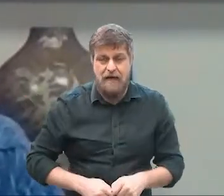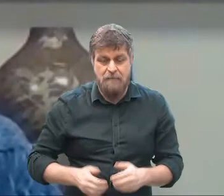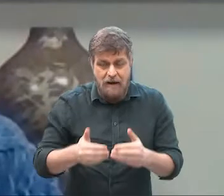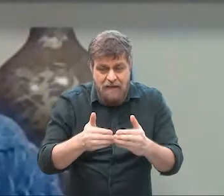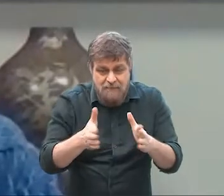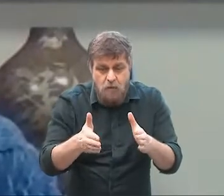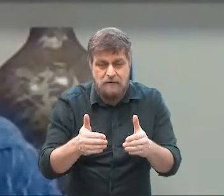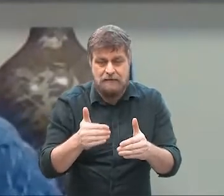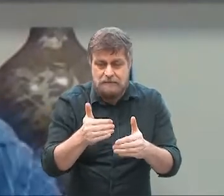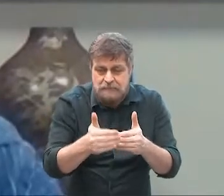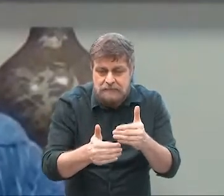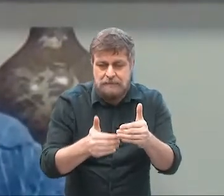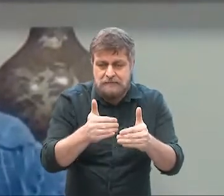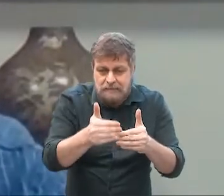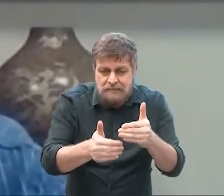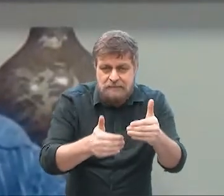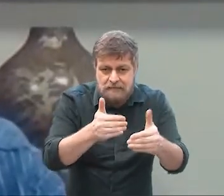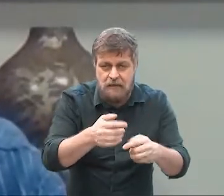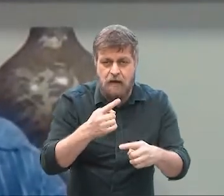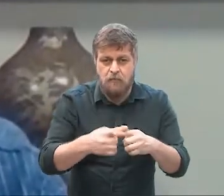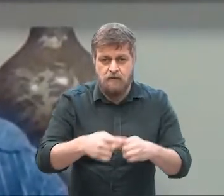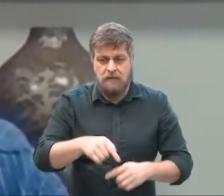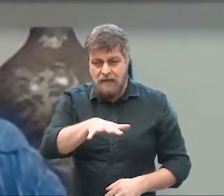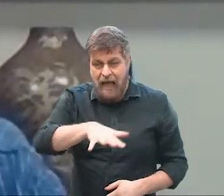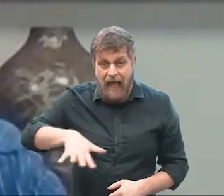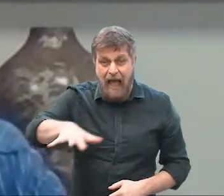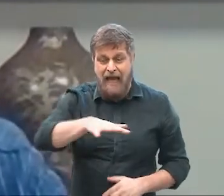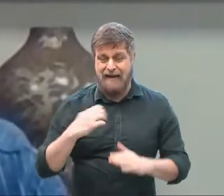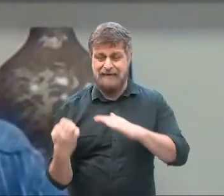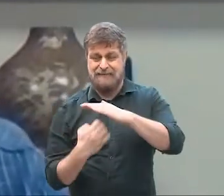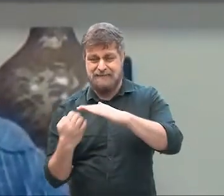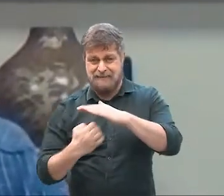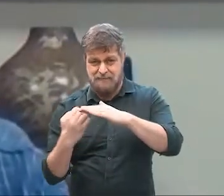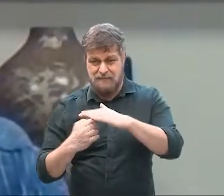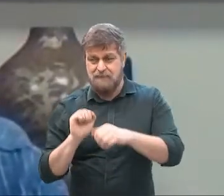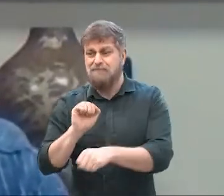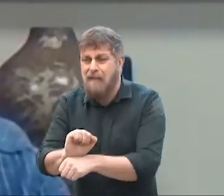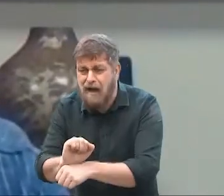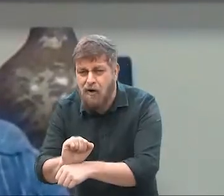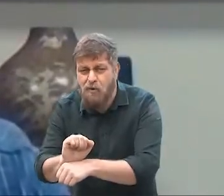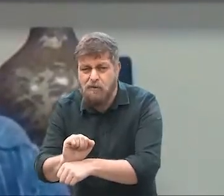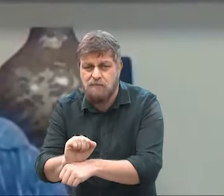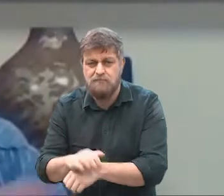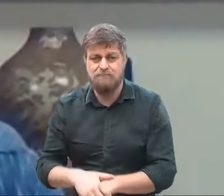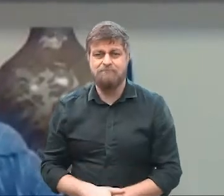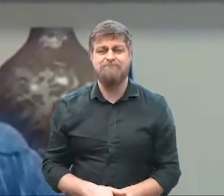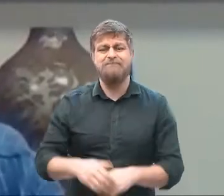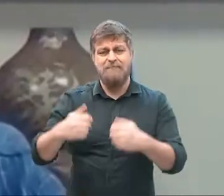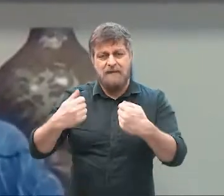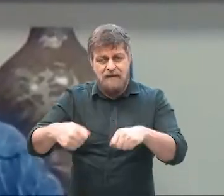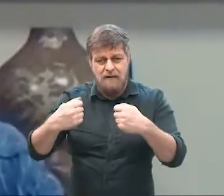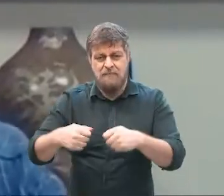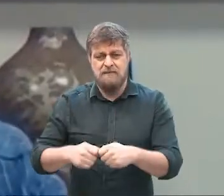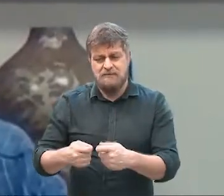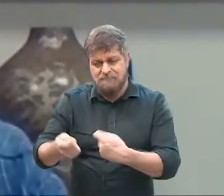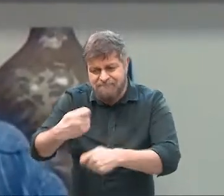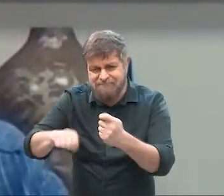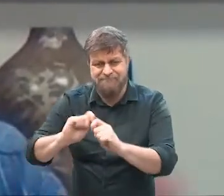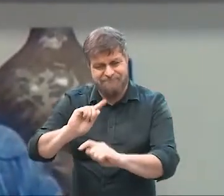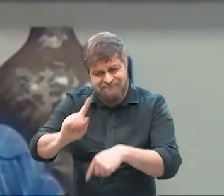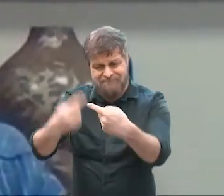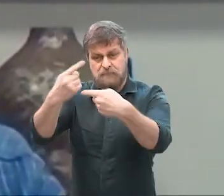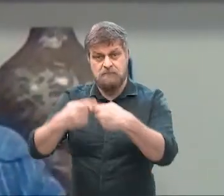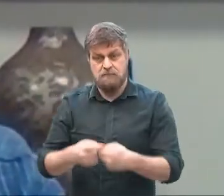voltar à retomada, haja vista que o segmento empresarial estagnou, parou e precisa realmente